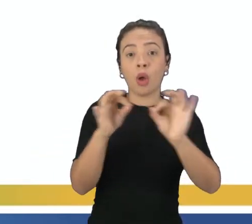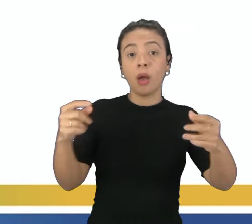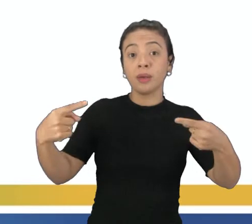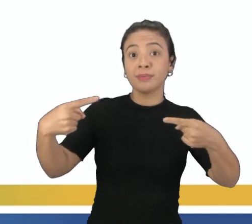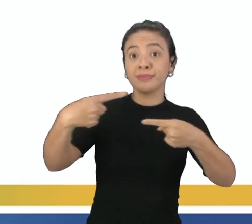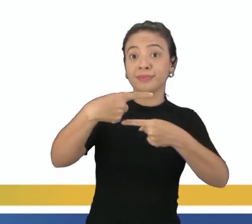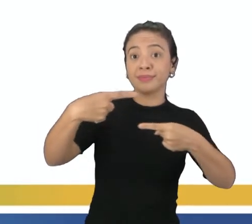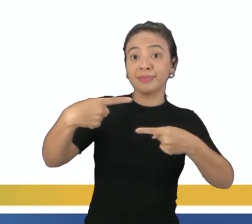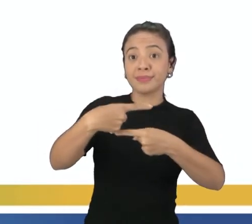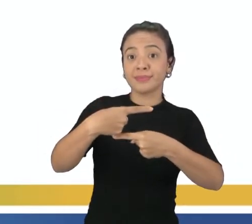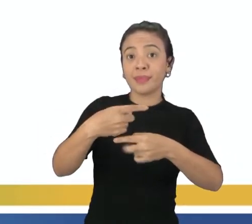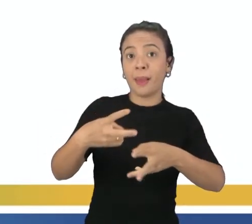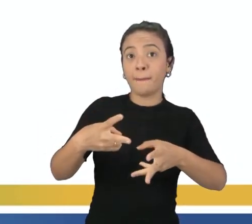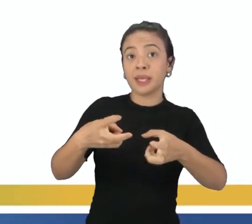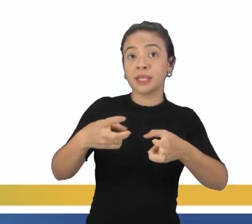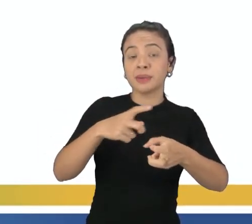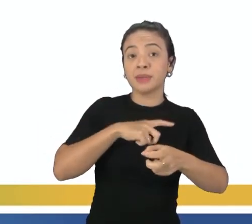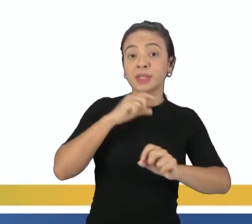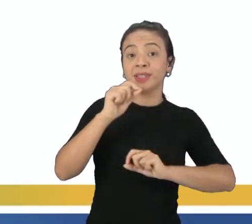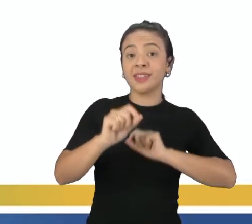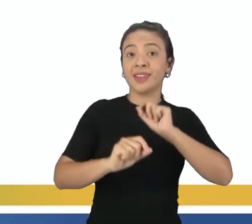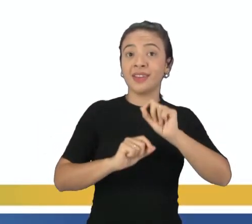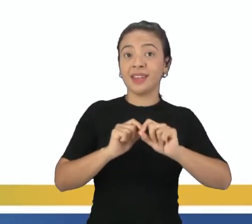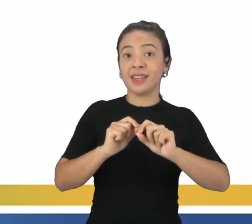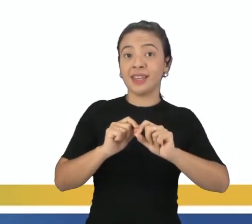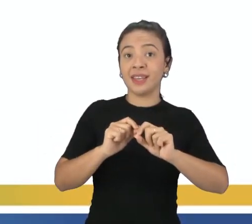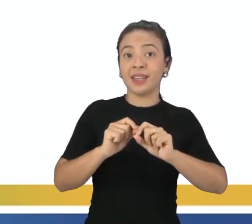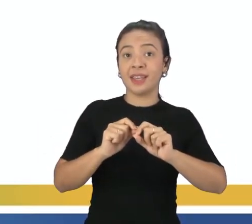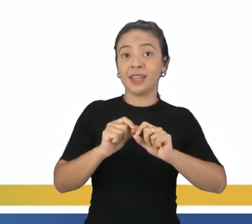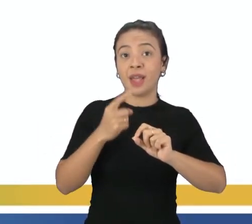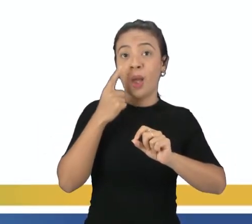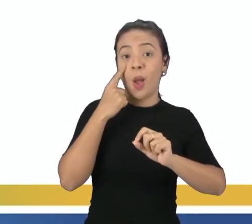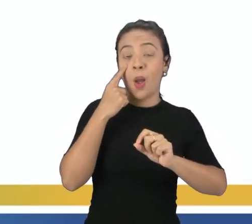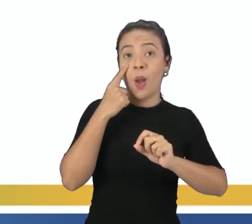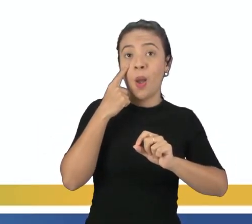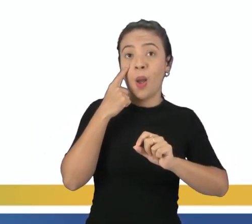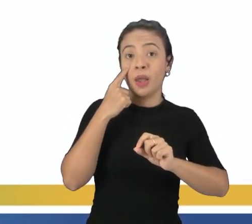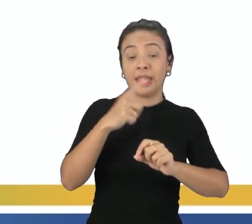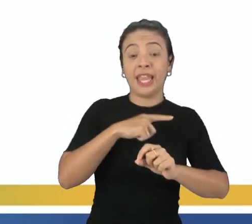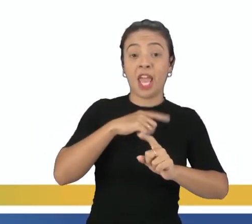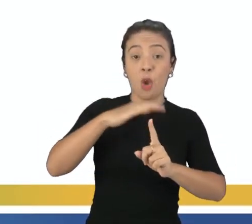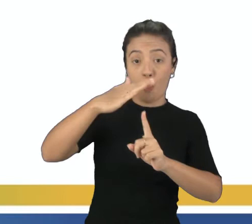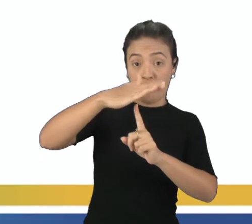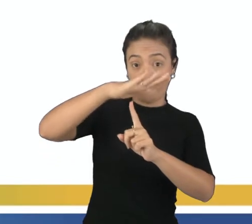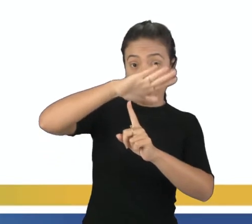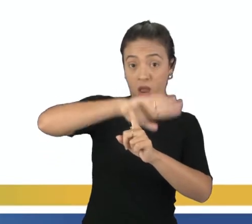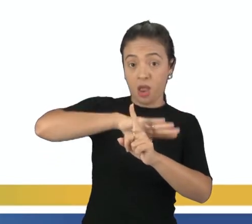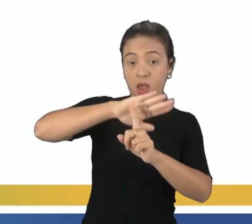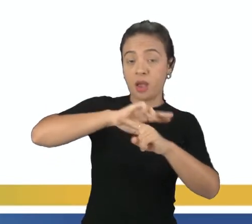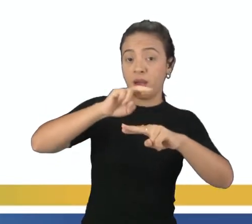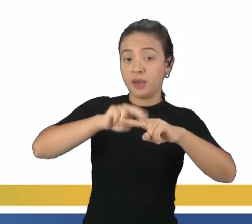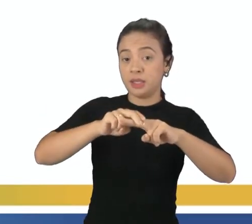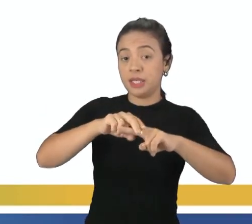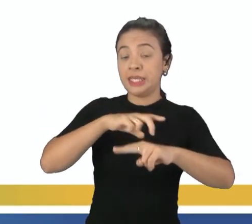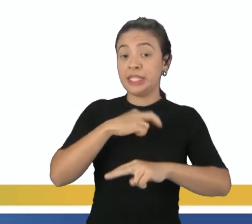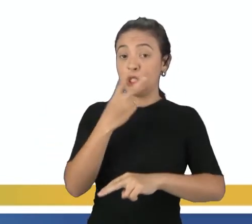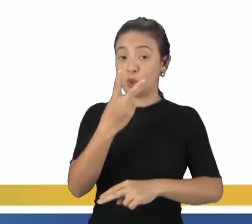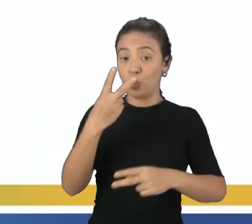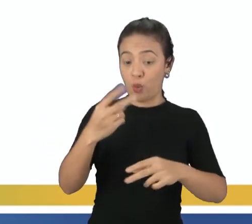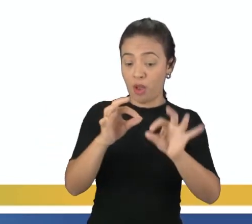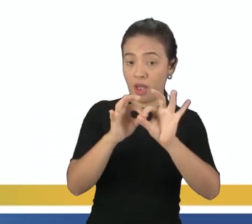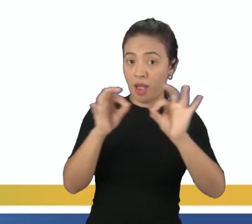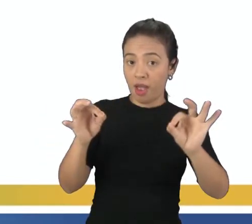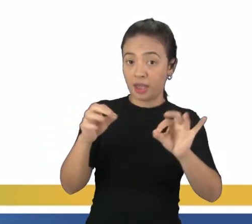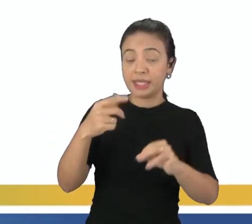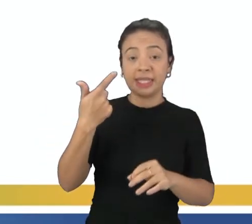paralelas. Repare que nós estamos, entre aspas, em cima de uma face, né, da cadeira, certinho? E eu tenho duas retas que